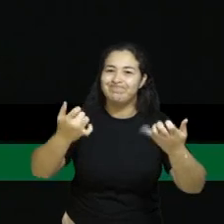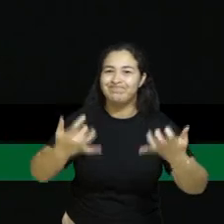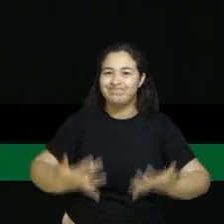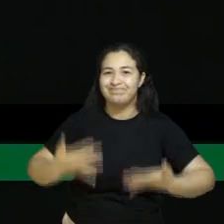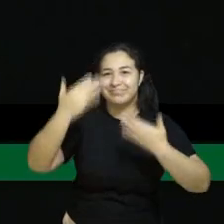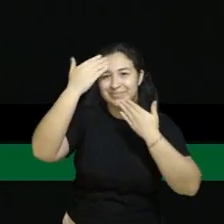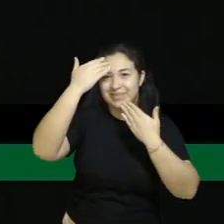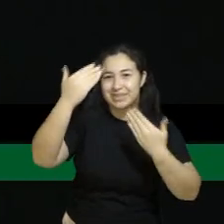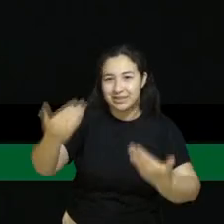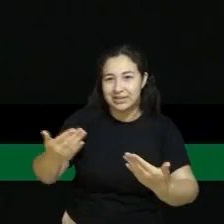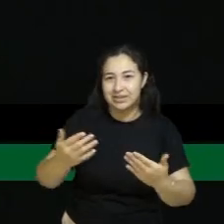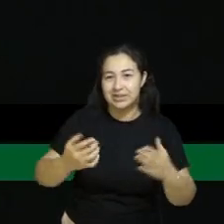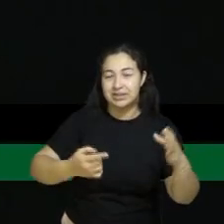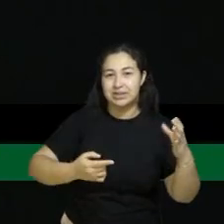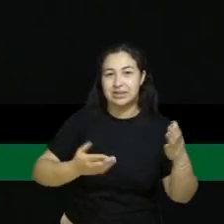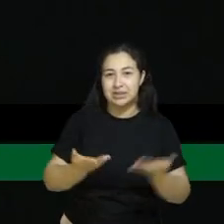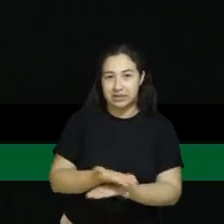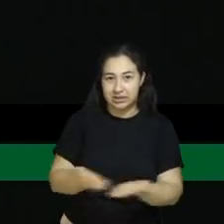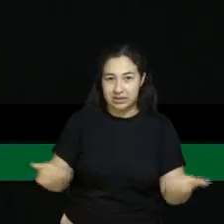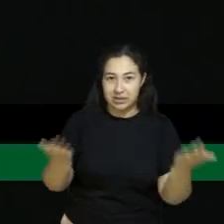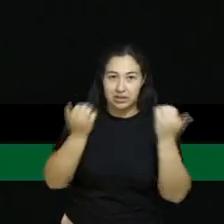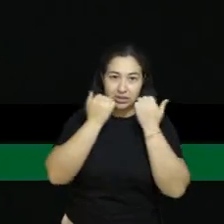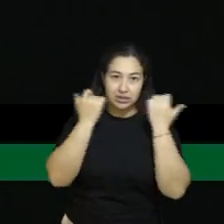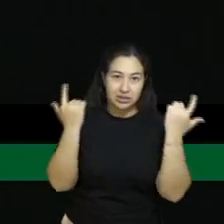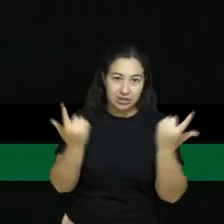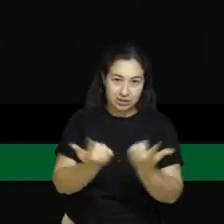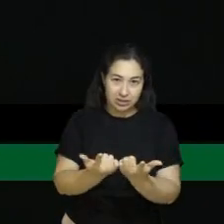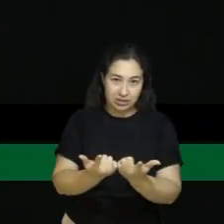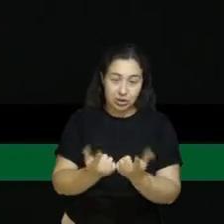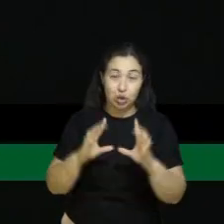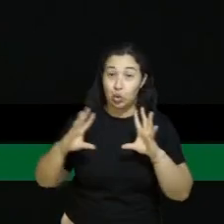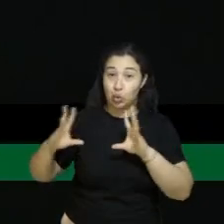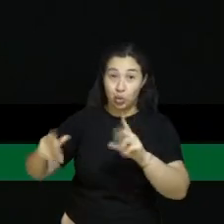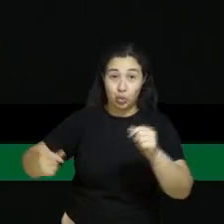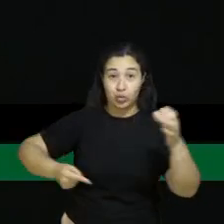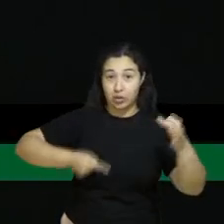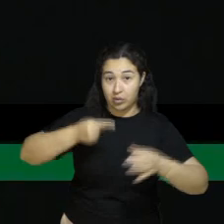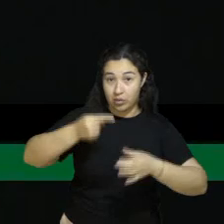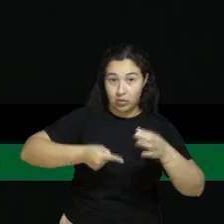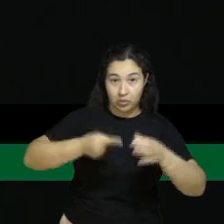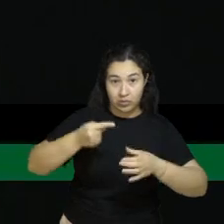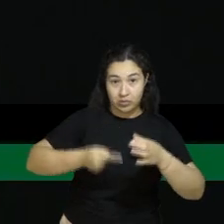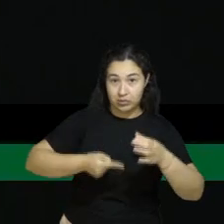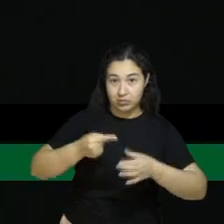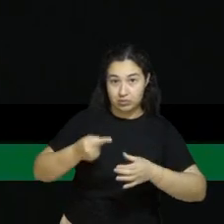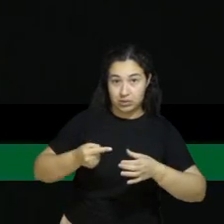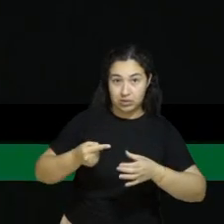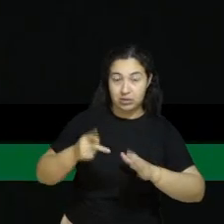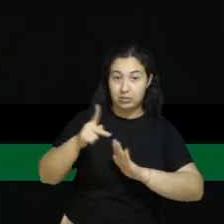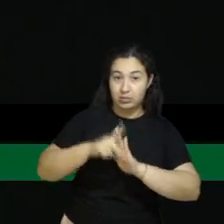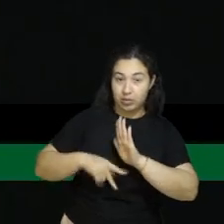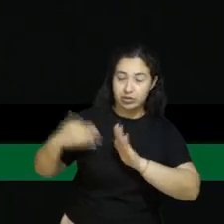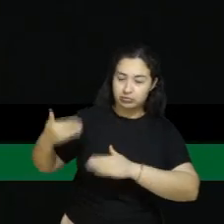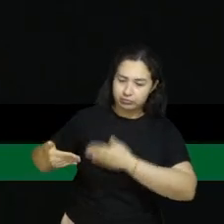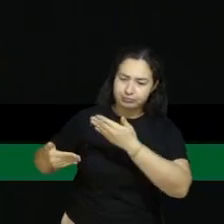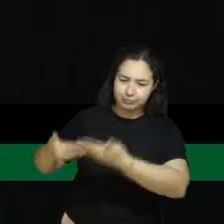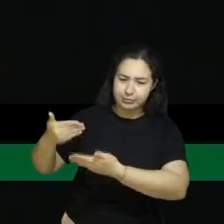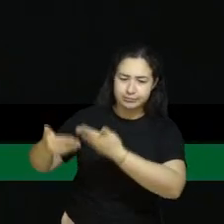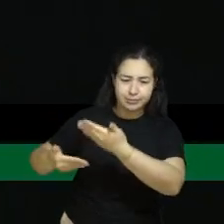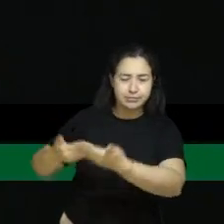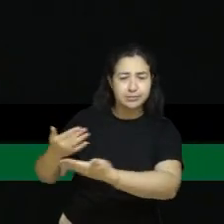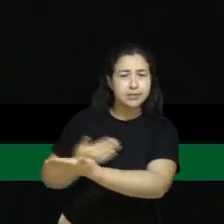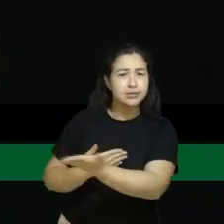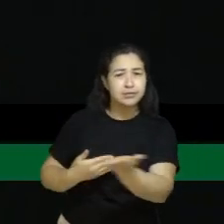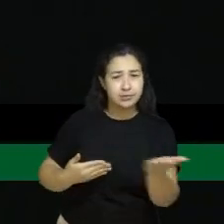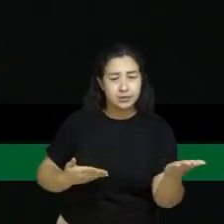ao Parlamento catarinense, porque em todas as comissões onde esse projeto tramitou, ele teve as mãos